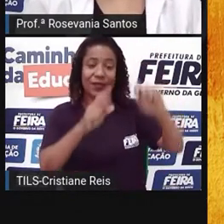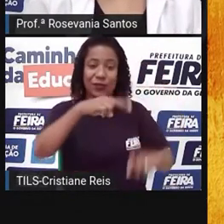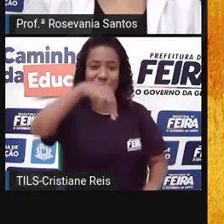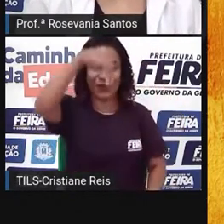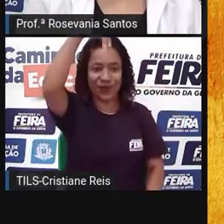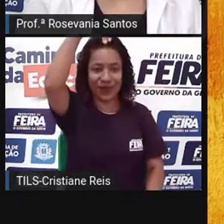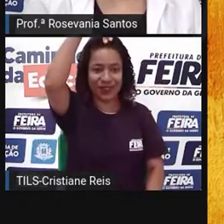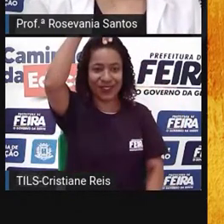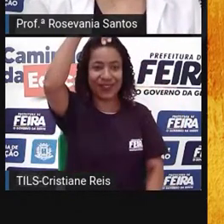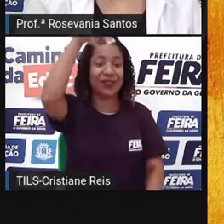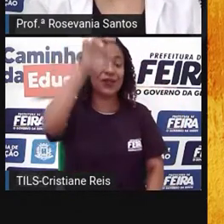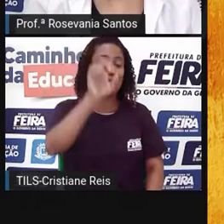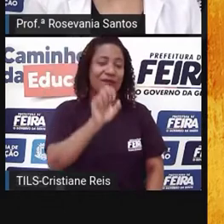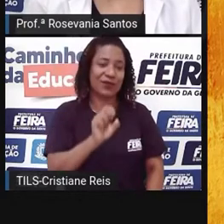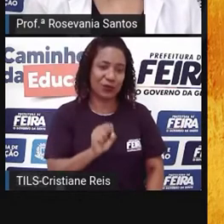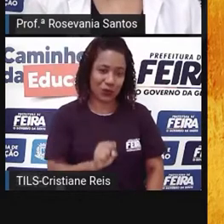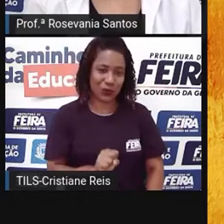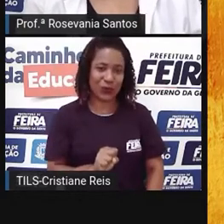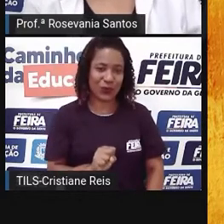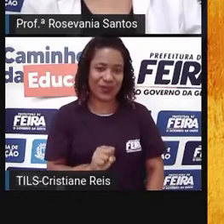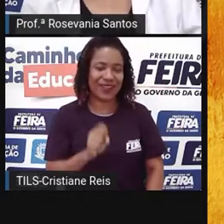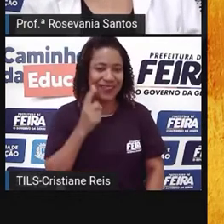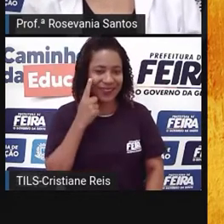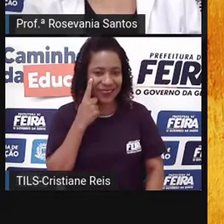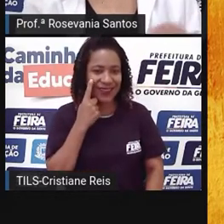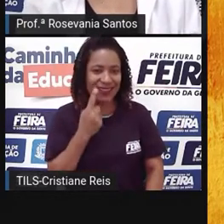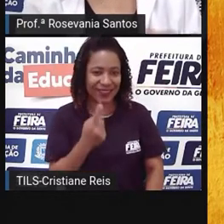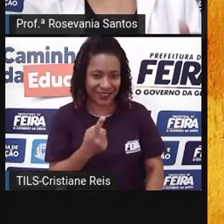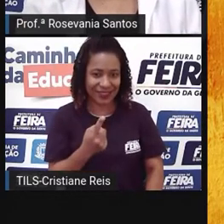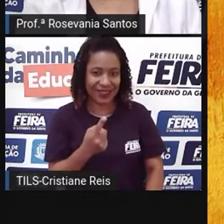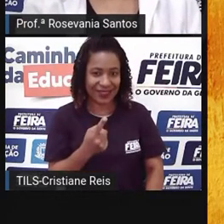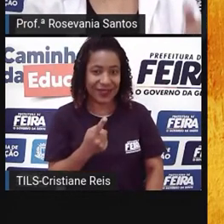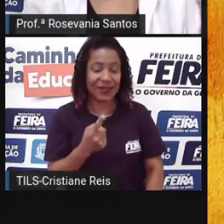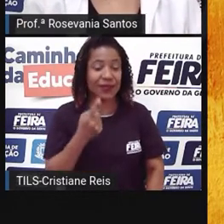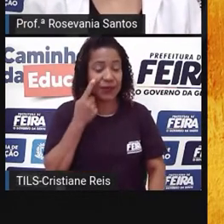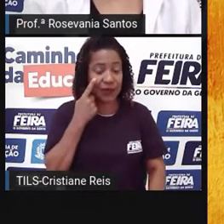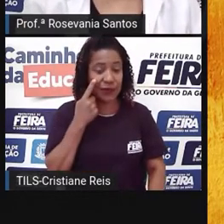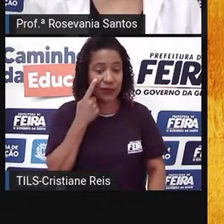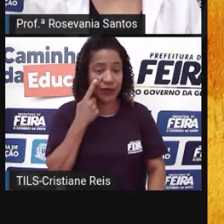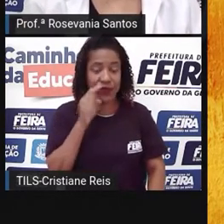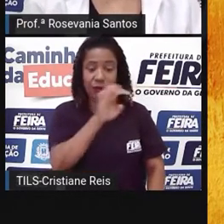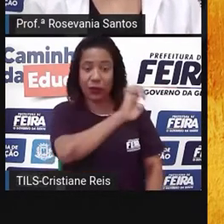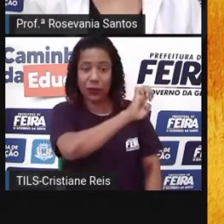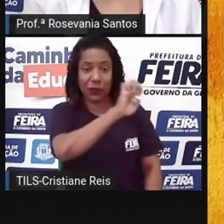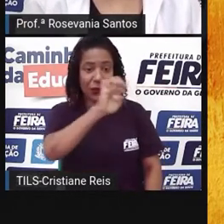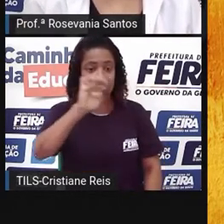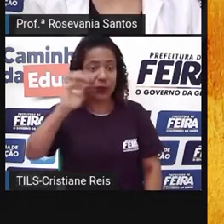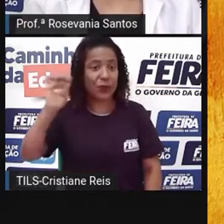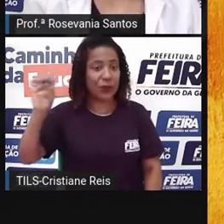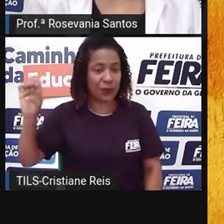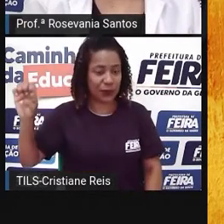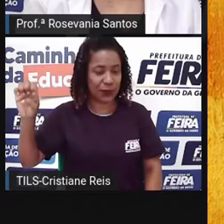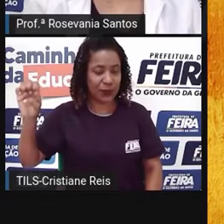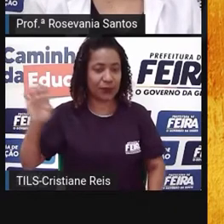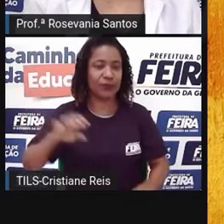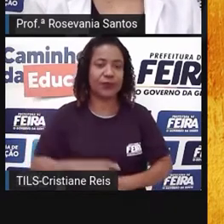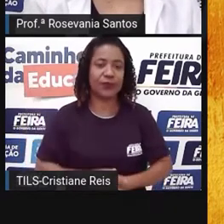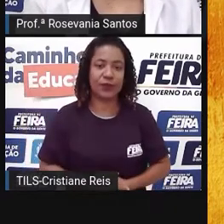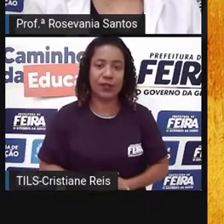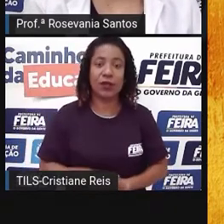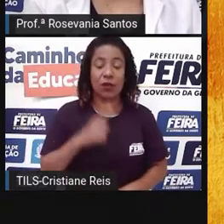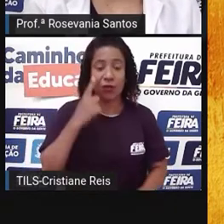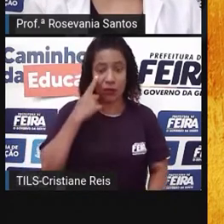norte e outra parte no hemisfério sul, quando eu levo em consideração a linha imaginária do Equador. Quando eu levo em consideração o meridiano